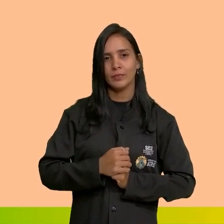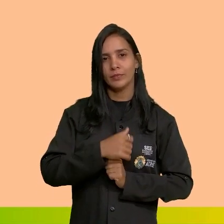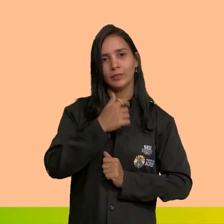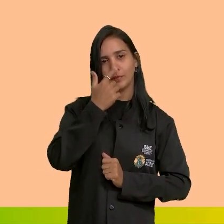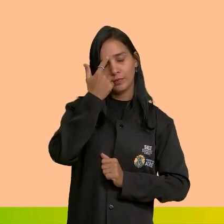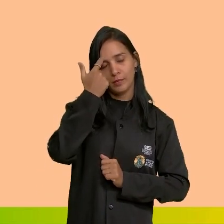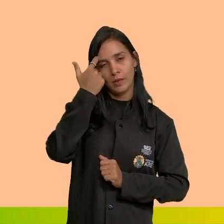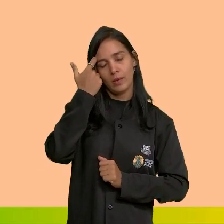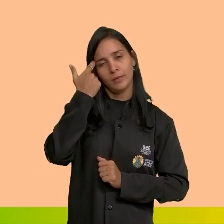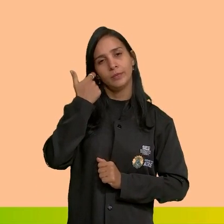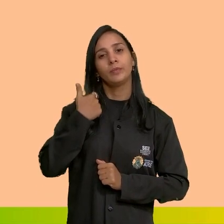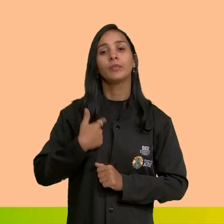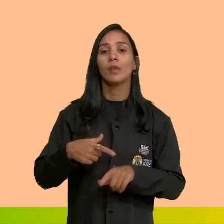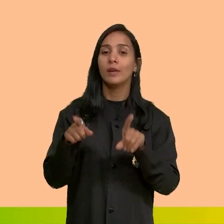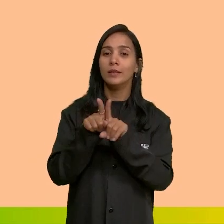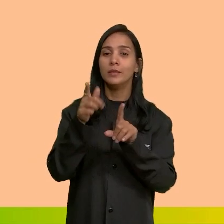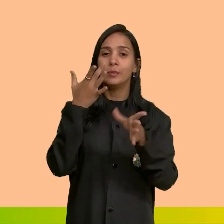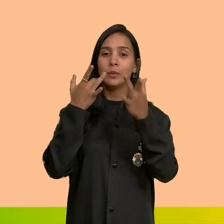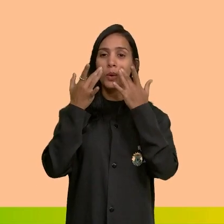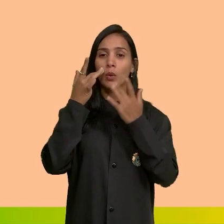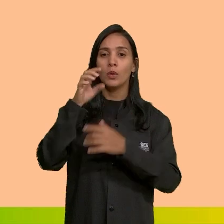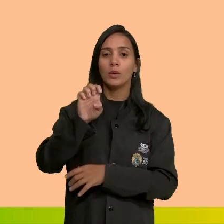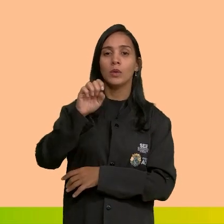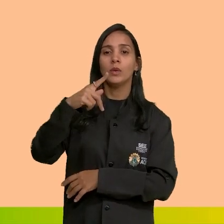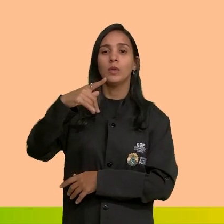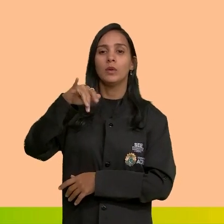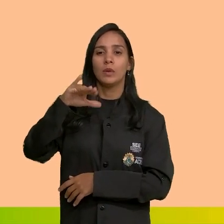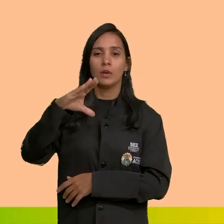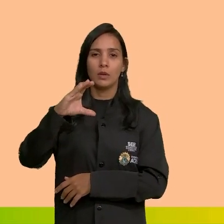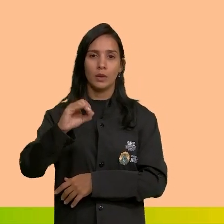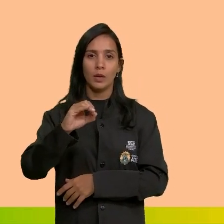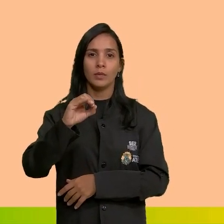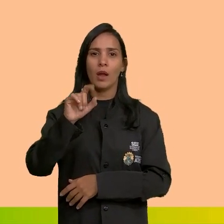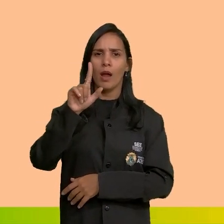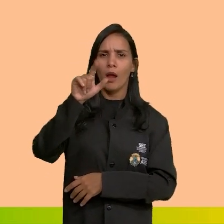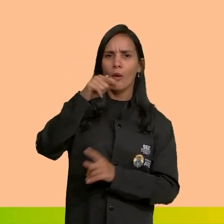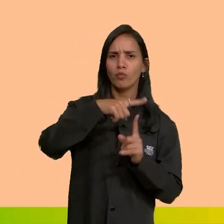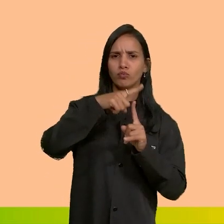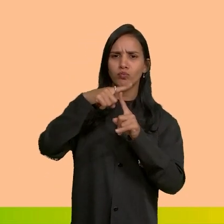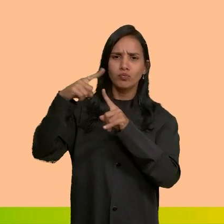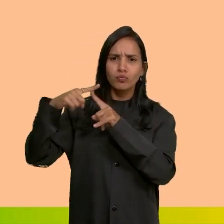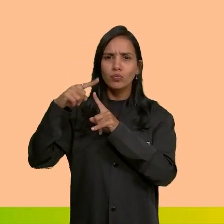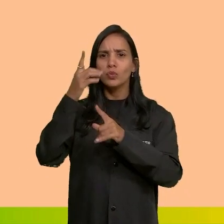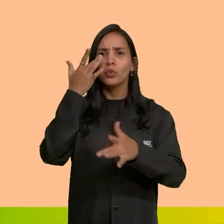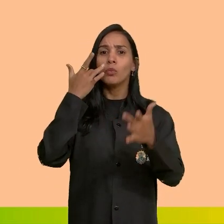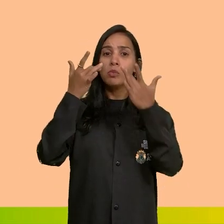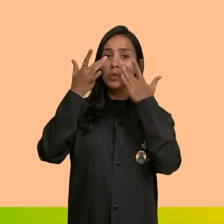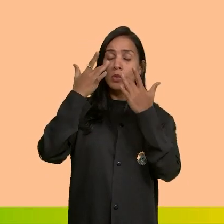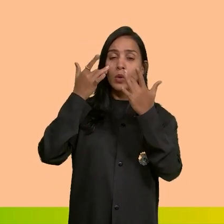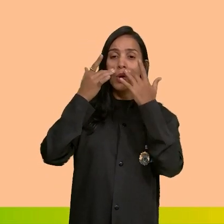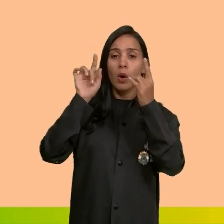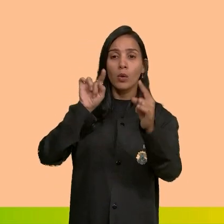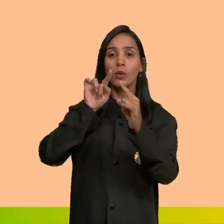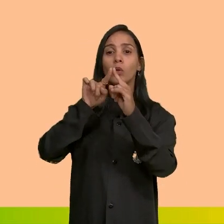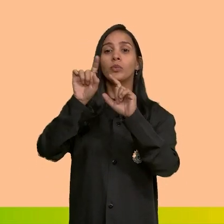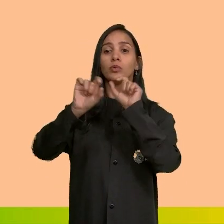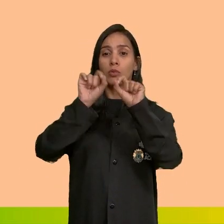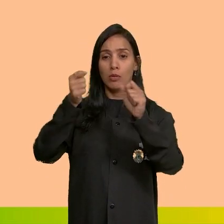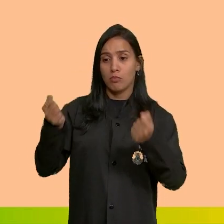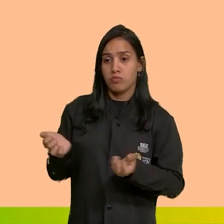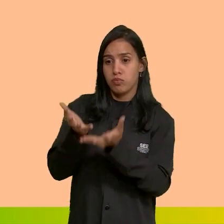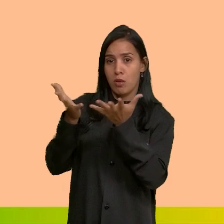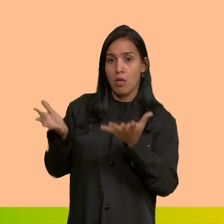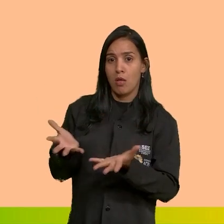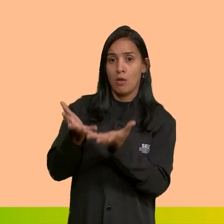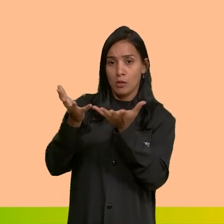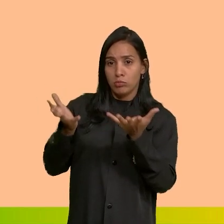Aí nós temos o teatro épico. O teatro épico é um estilo de teatro que visa estimular a reflexão crítica